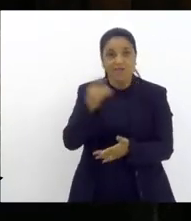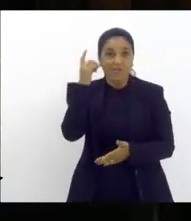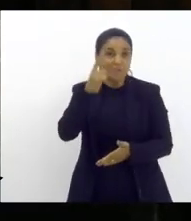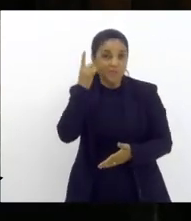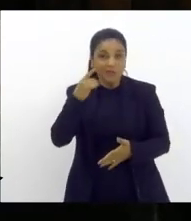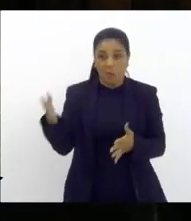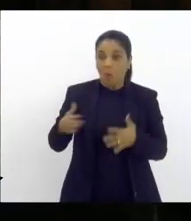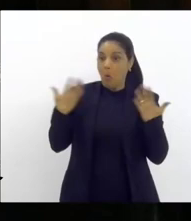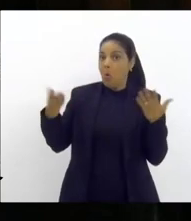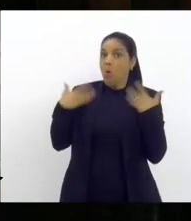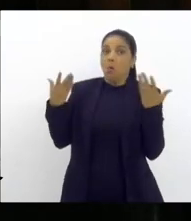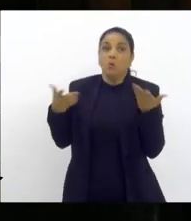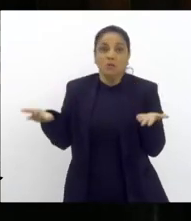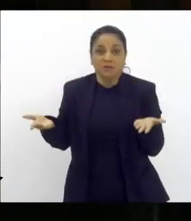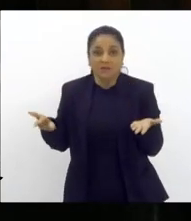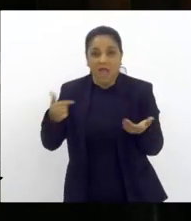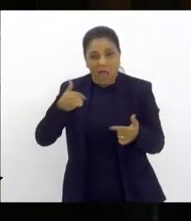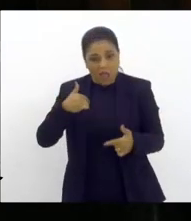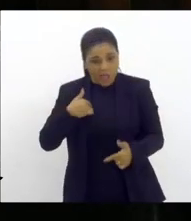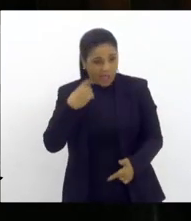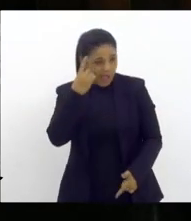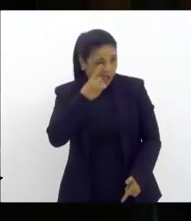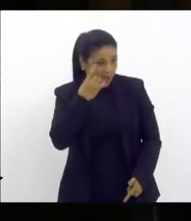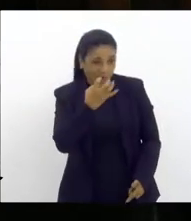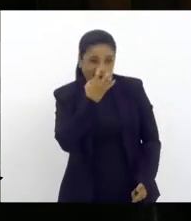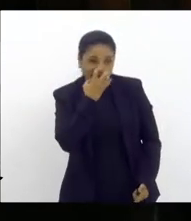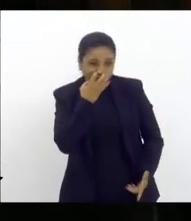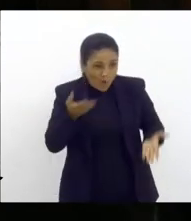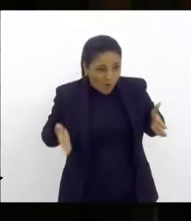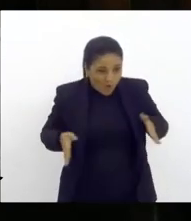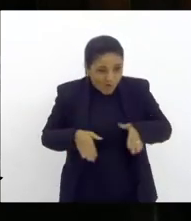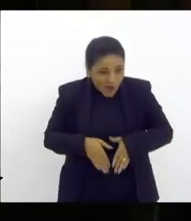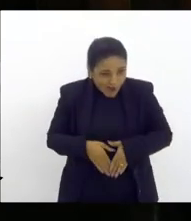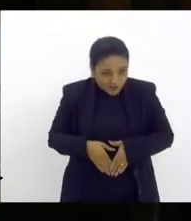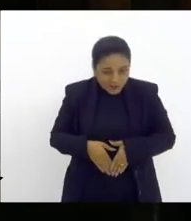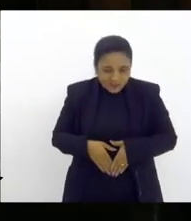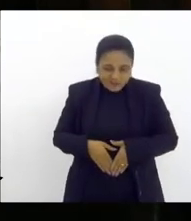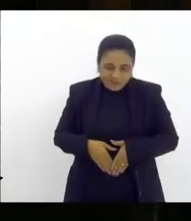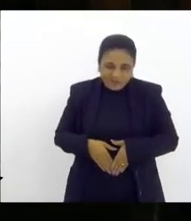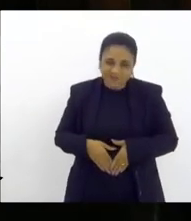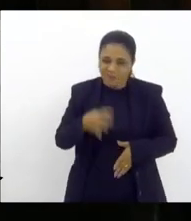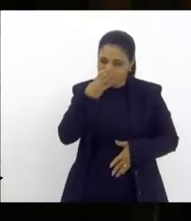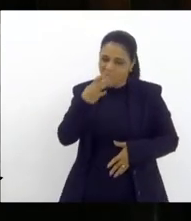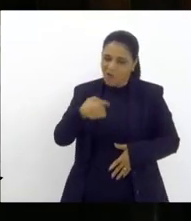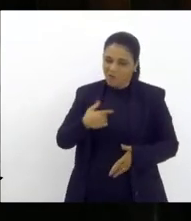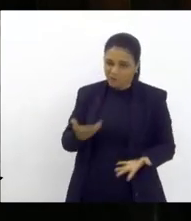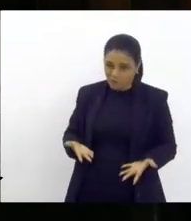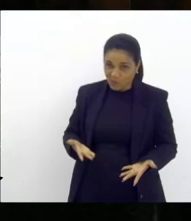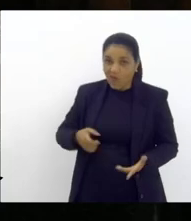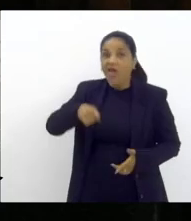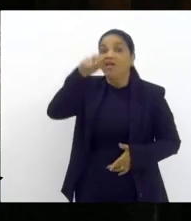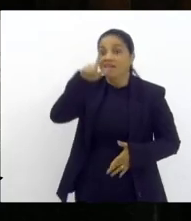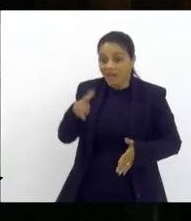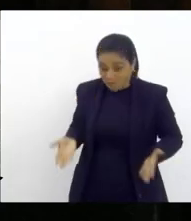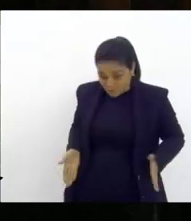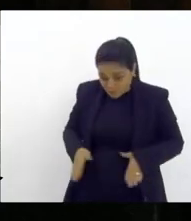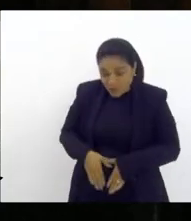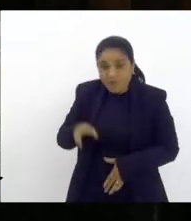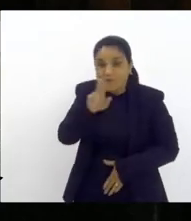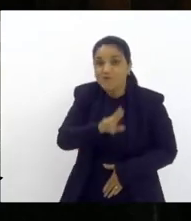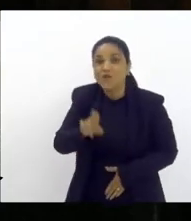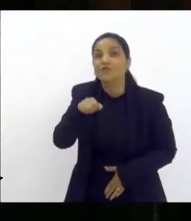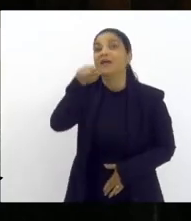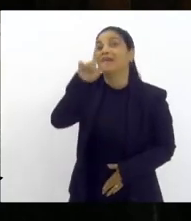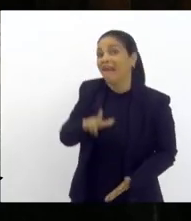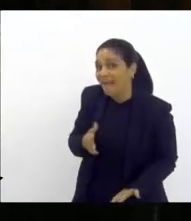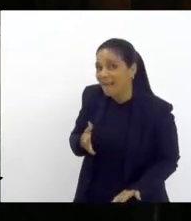E aí o deputado falou que eu sou o cachorro de fralda Eu imagino Quem deve ter utilizado a fralda na sexta-feira dentro da Maré